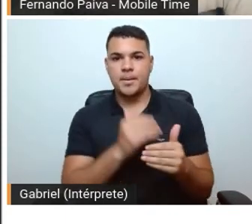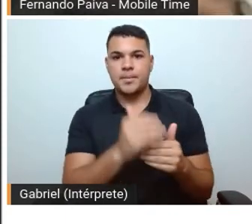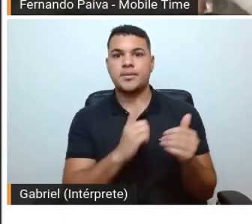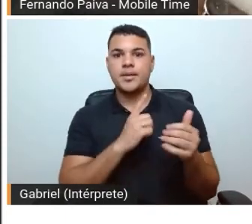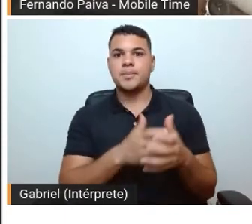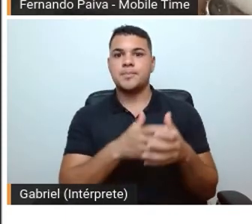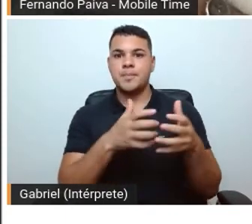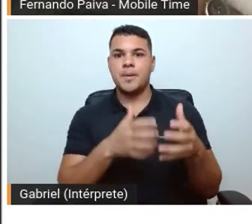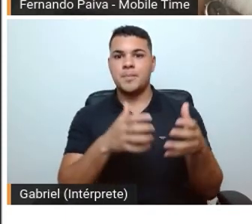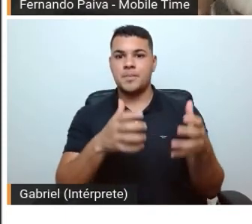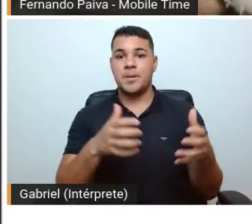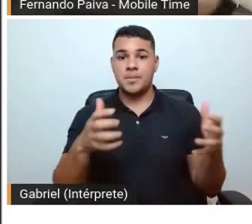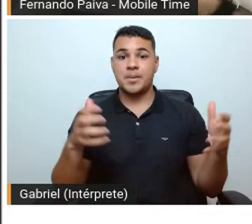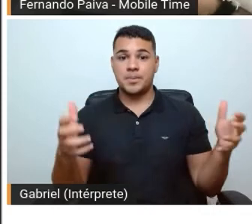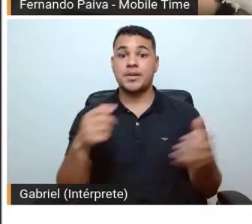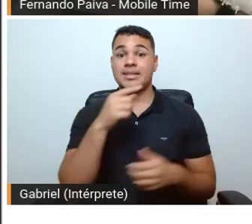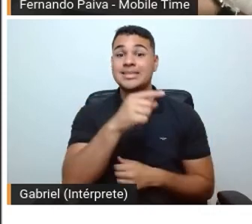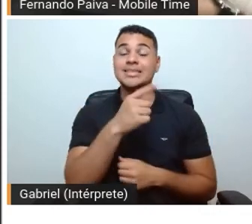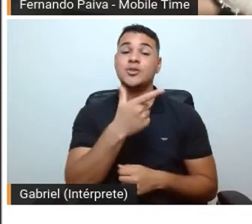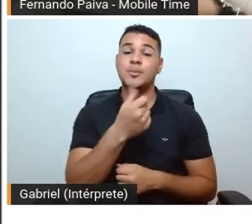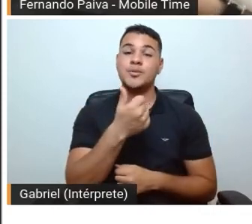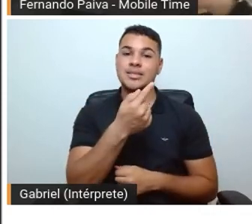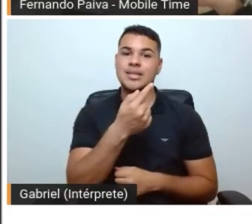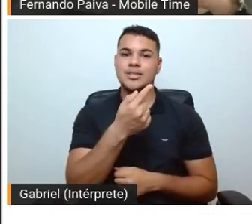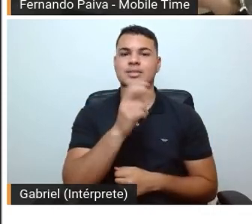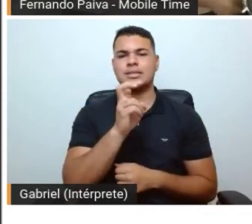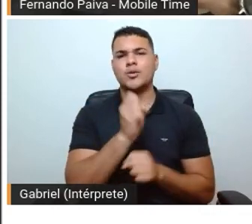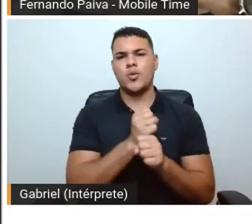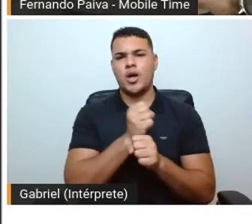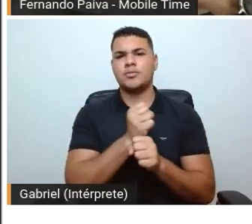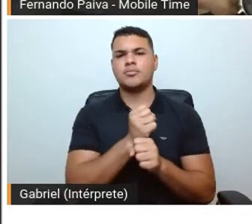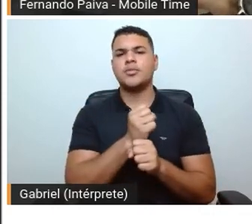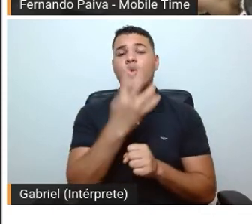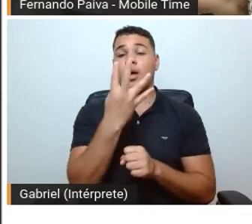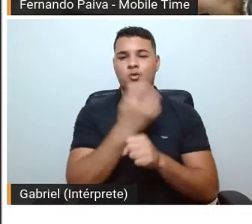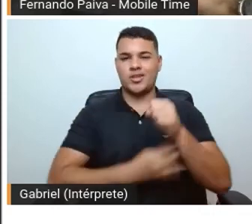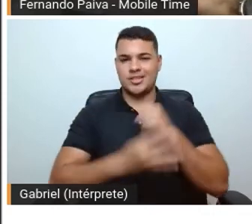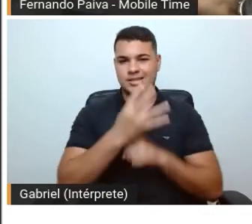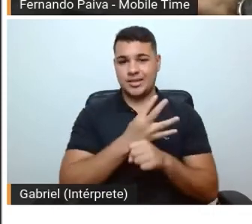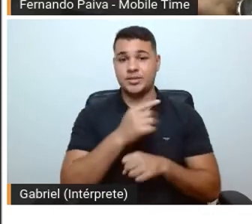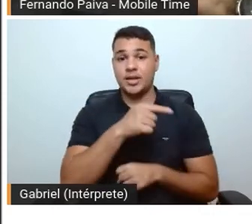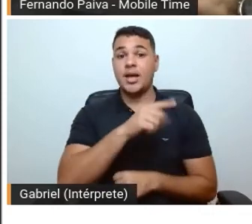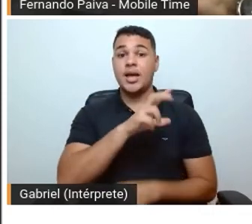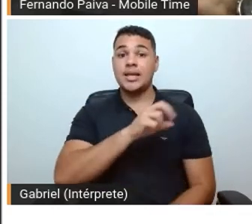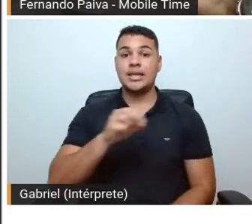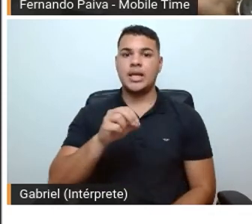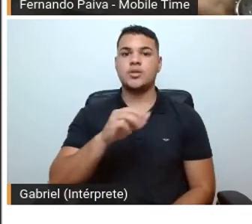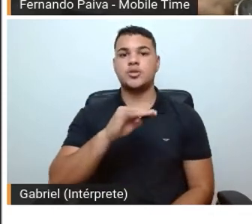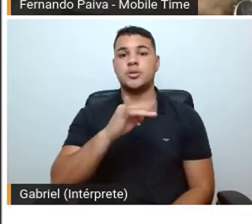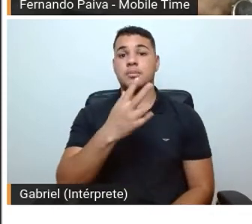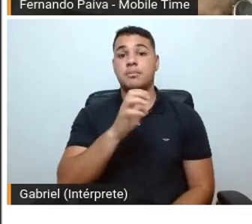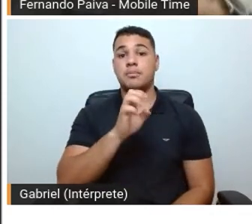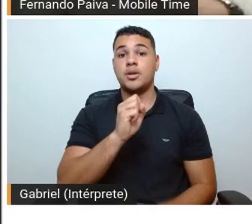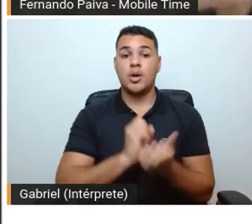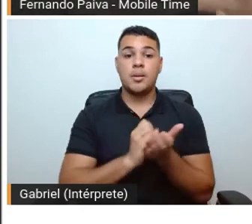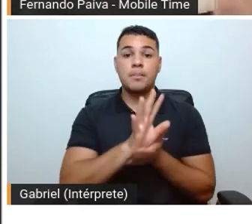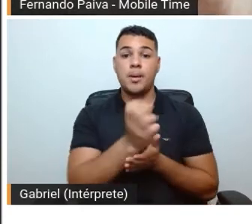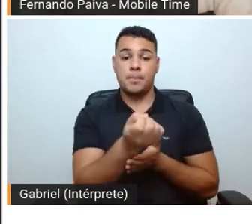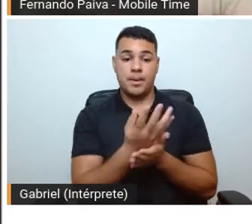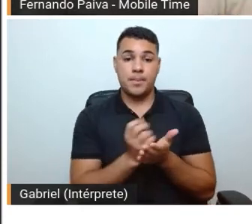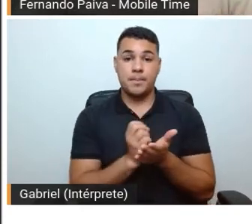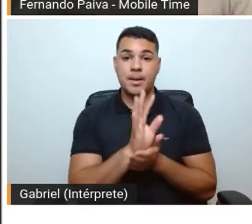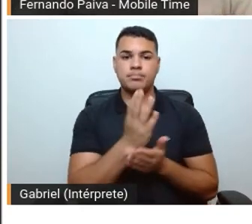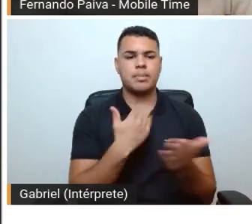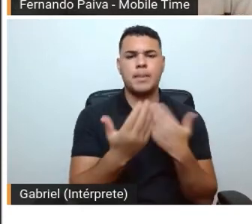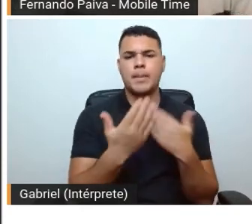primeira edição se encontra atrás eu era 4 anos atrás era a 500 milhões tá as mensagens meio já